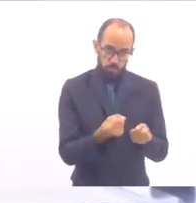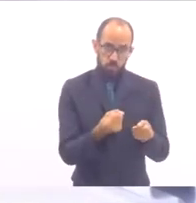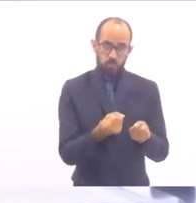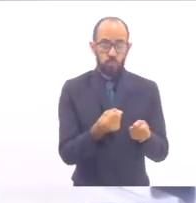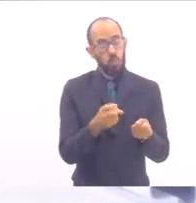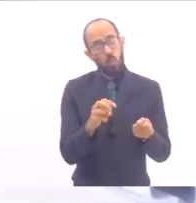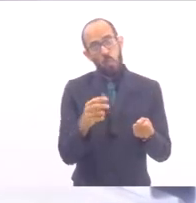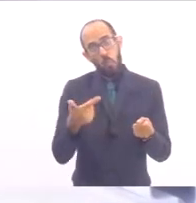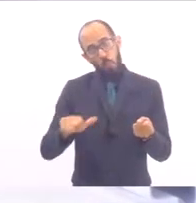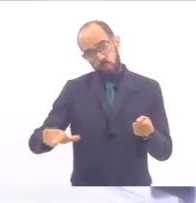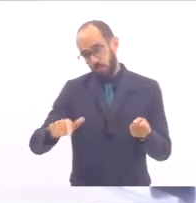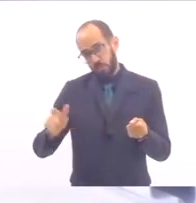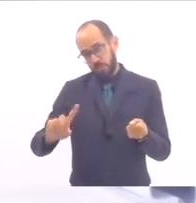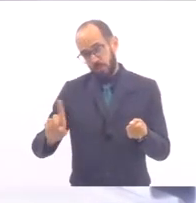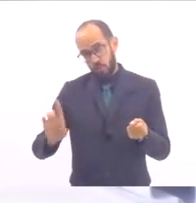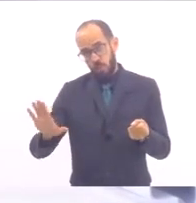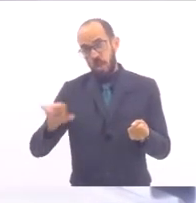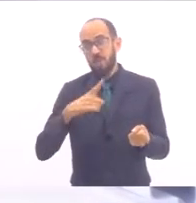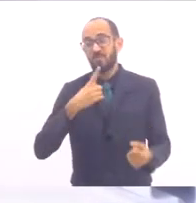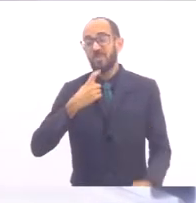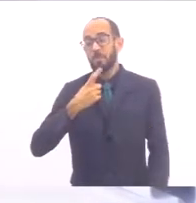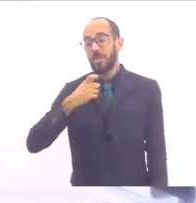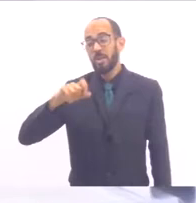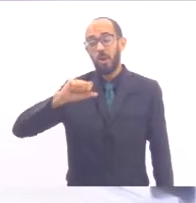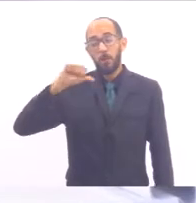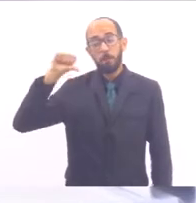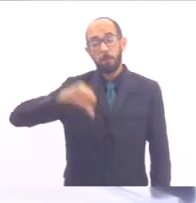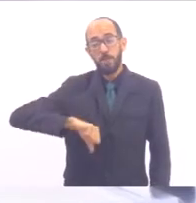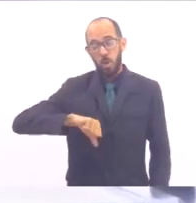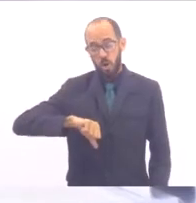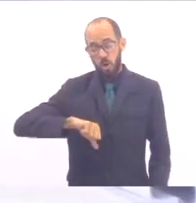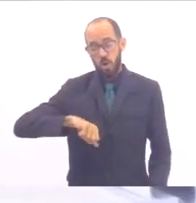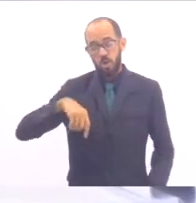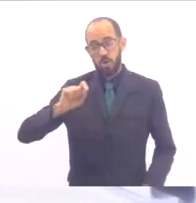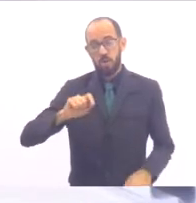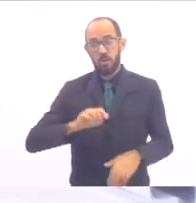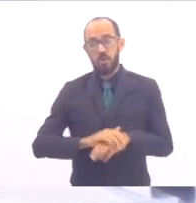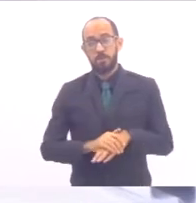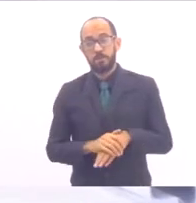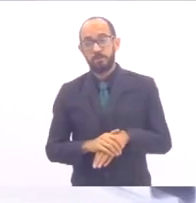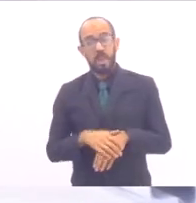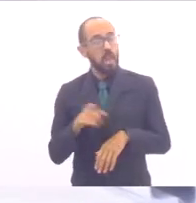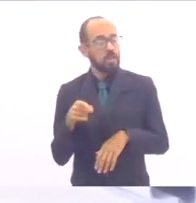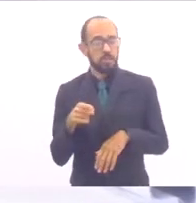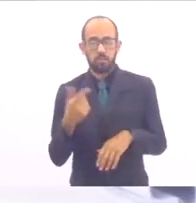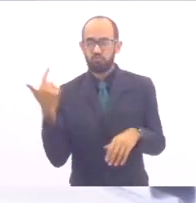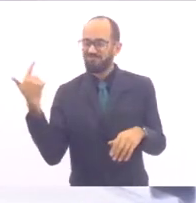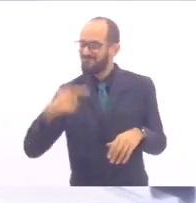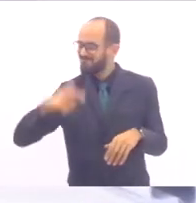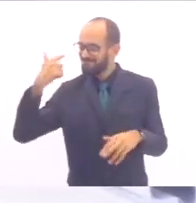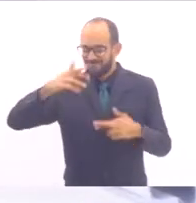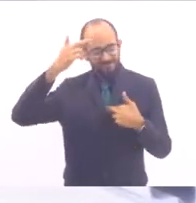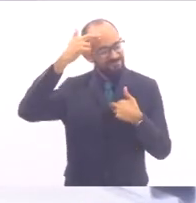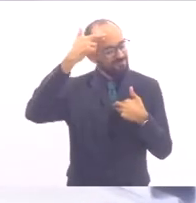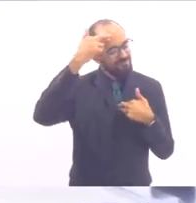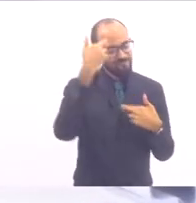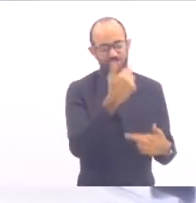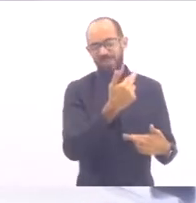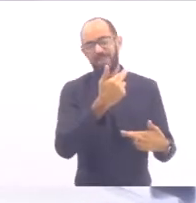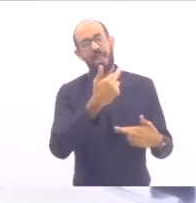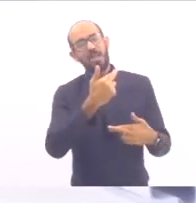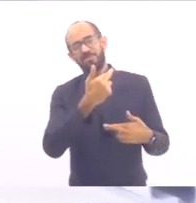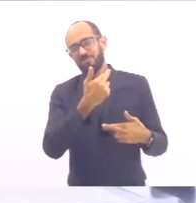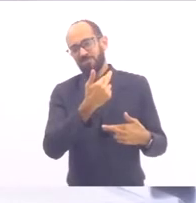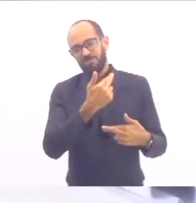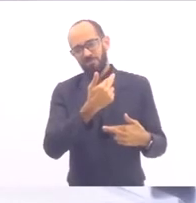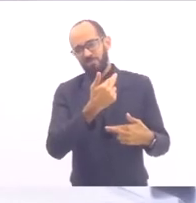estão com a letra vermelha. São essas aqui. Essas não estão sendo nada cumpridas. Ou seja,